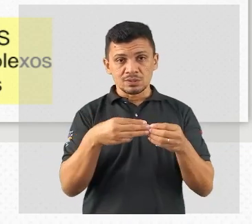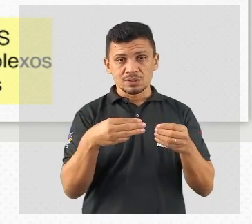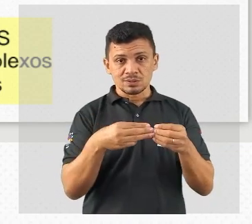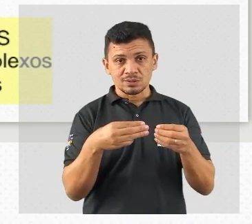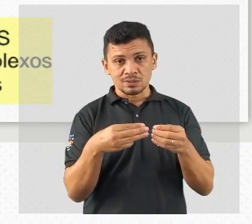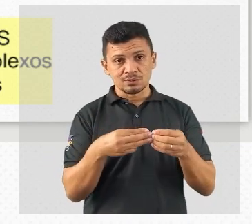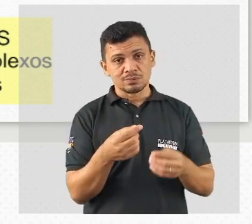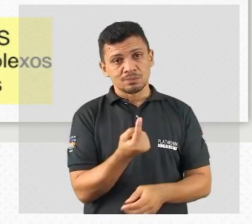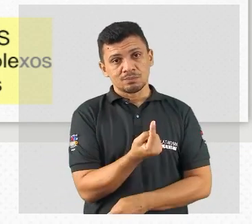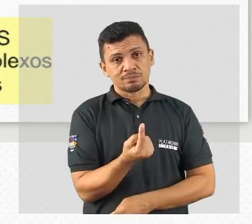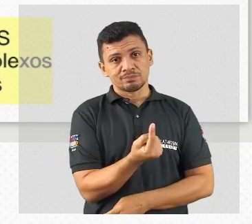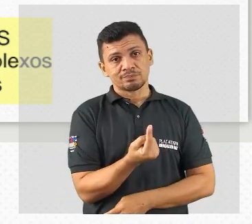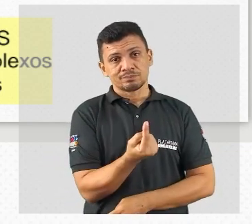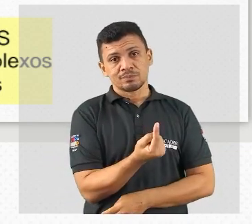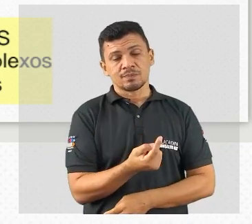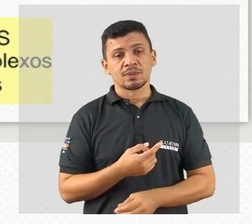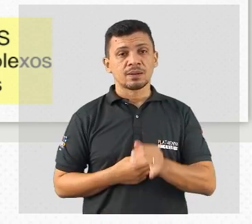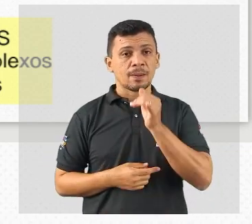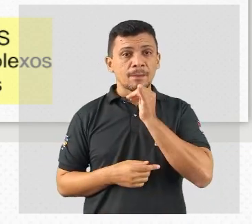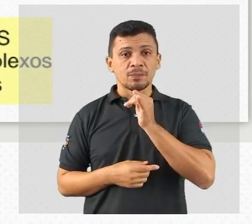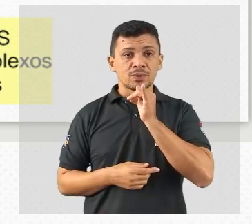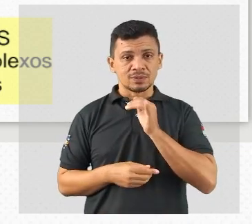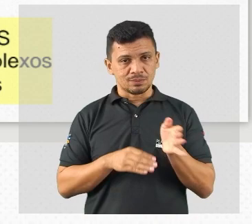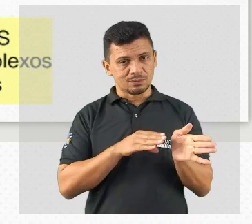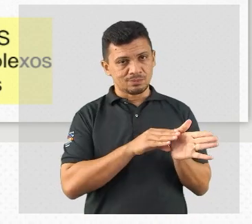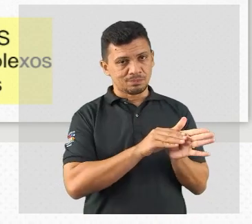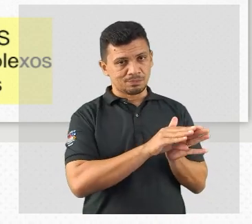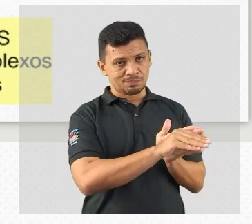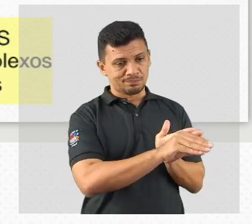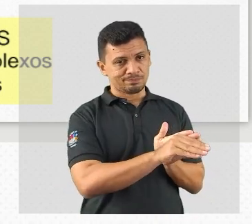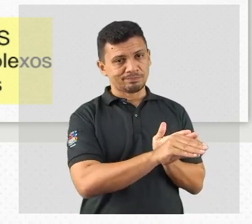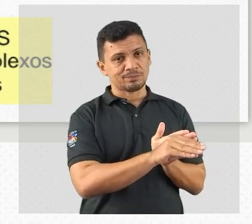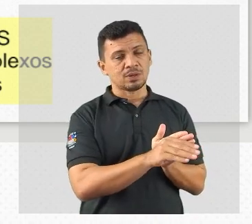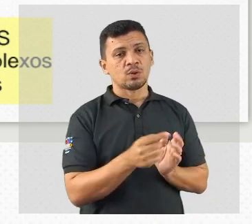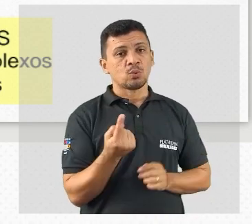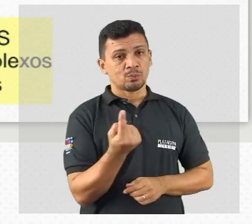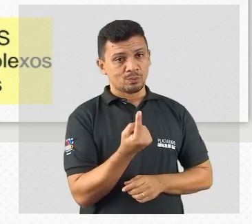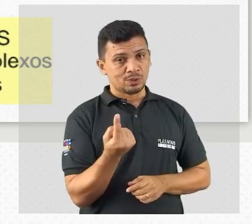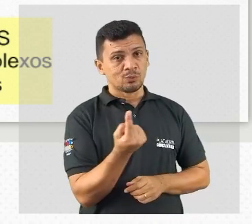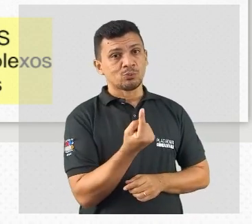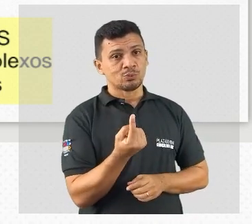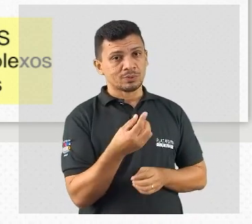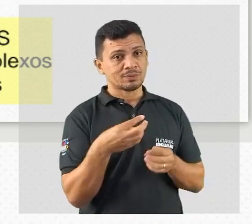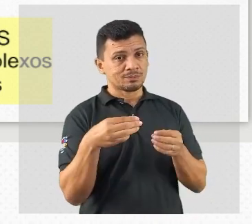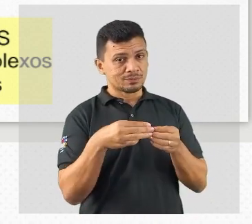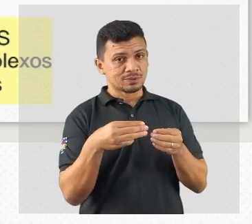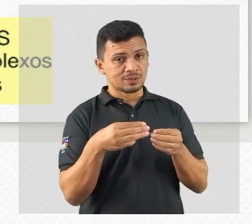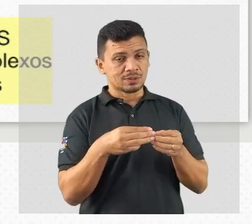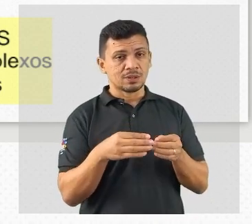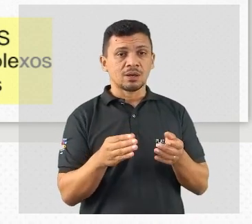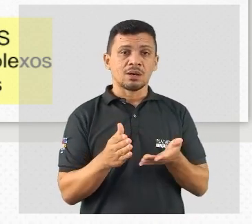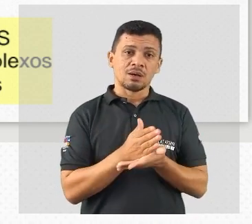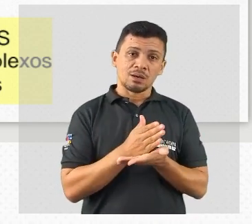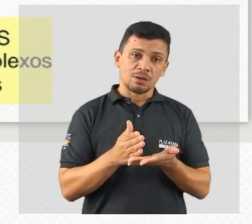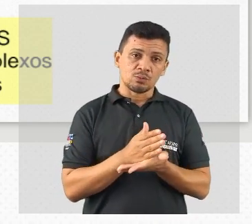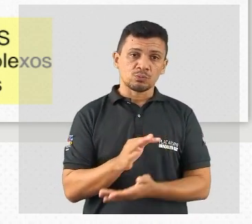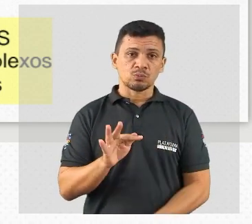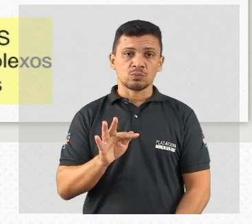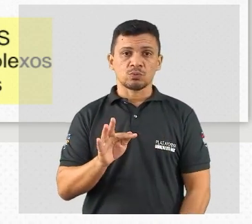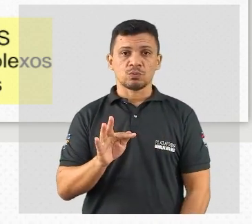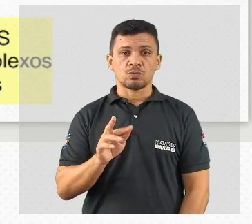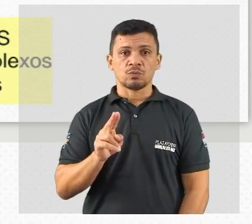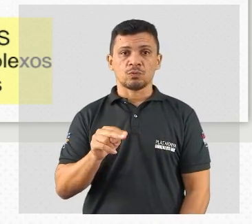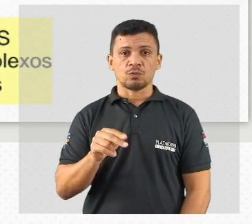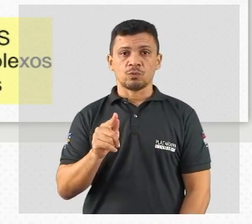única célula. Por exemplo, algumas bactérias são formadas por uma única célula. Alguns fungos também, eles são formados por